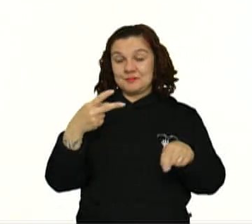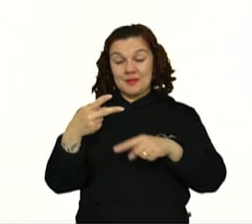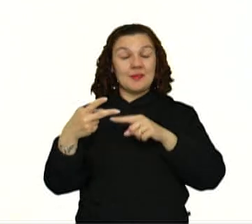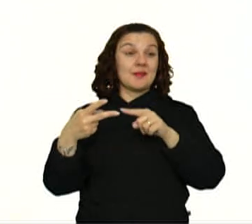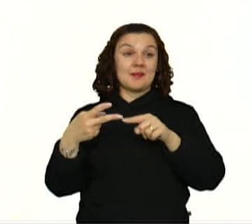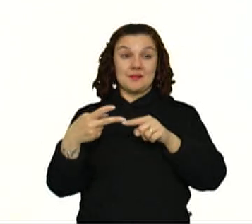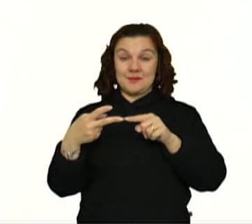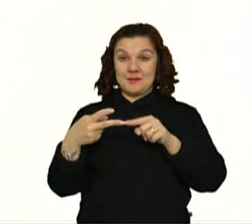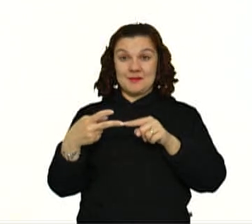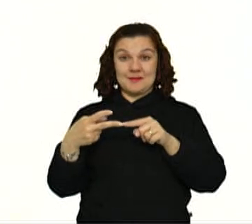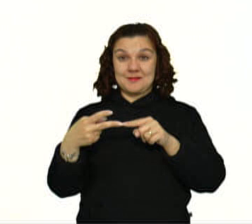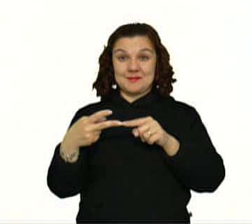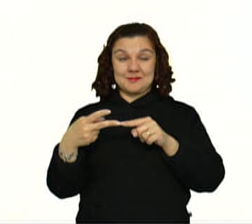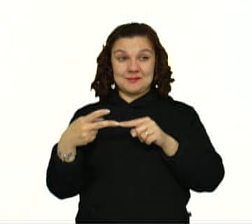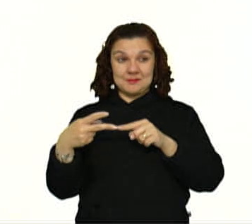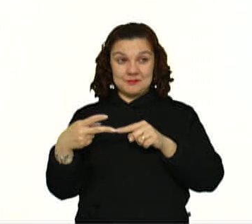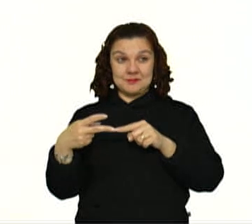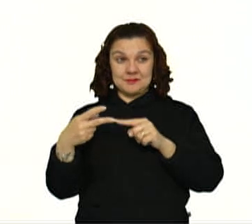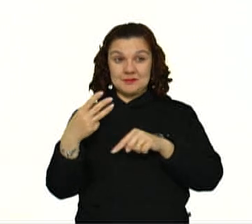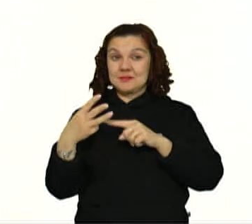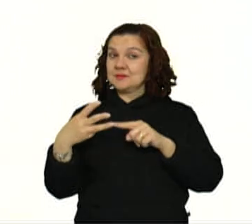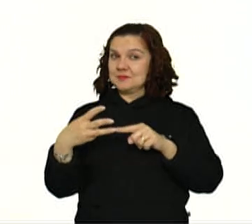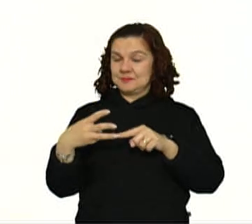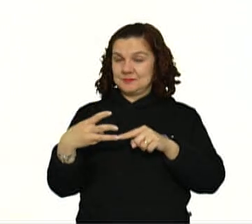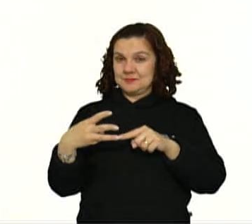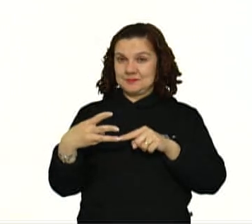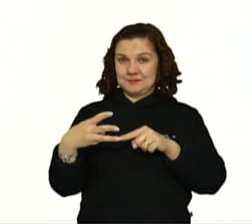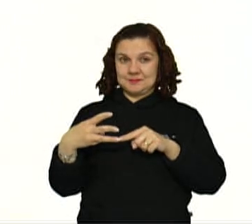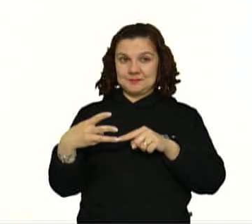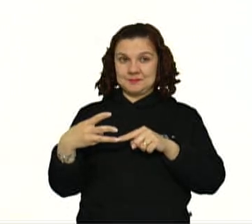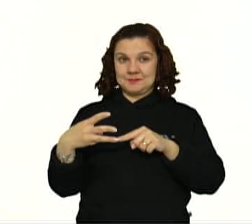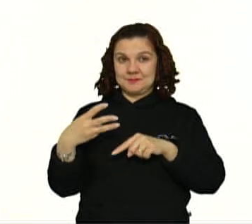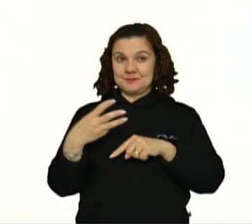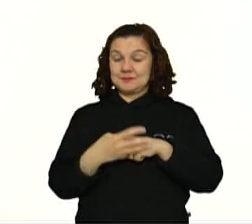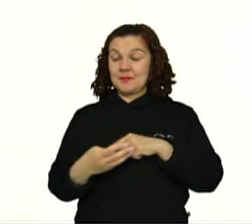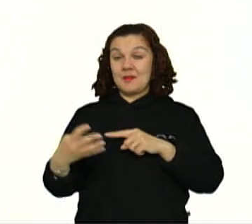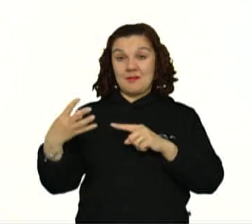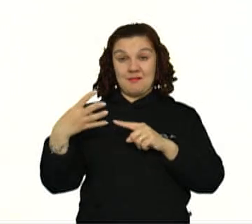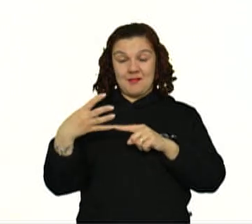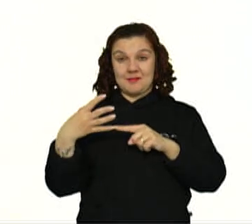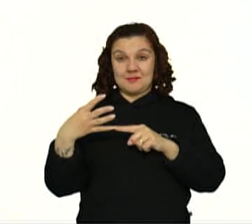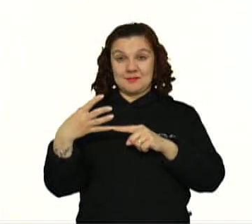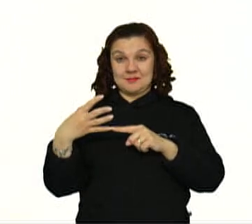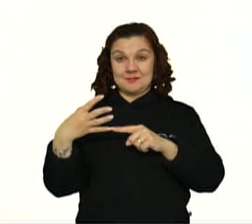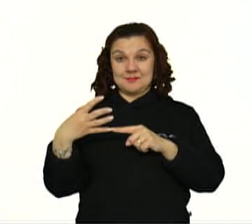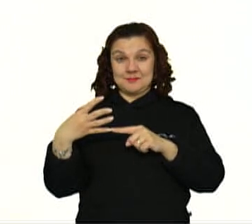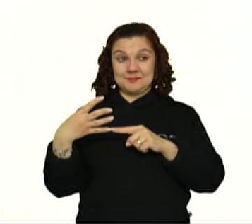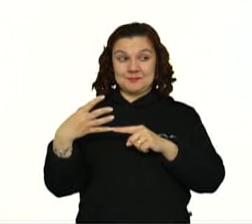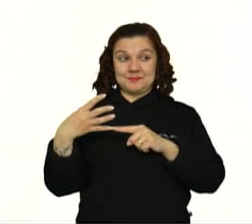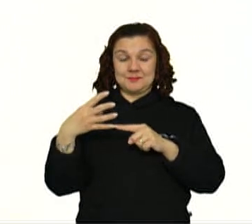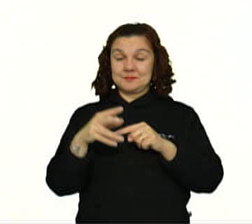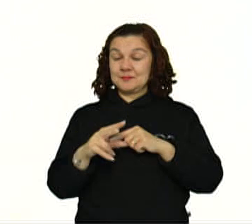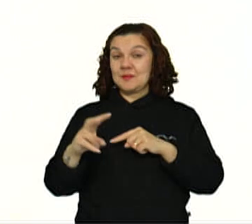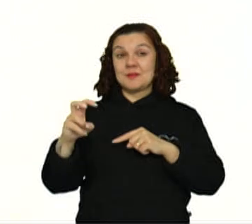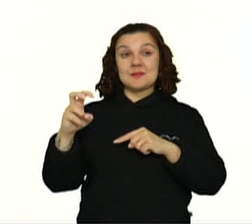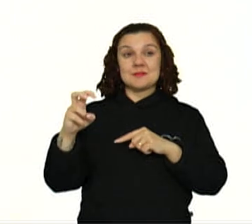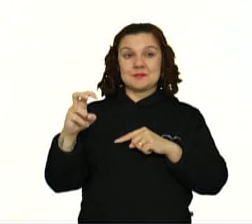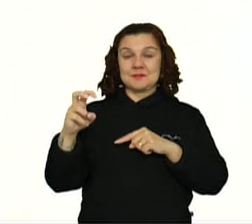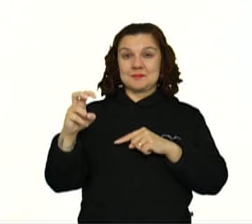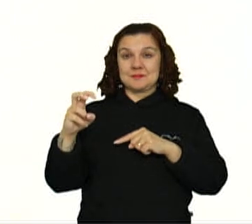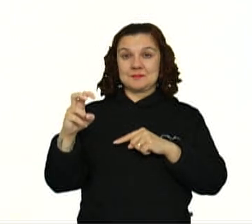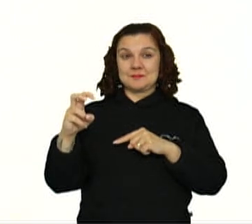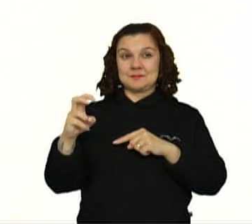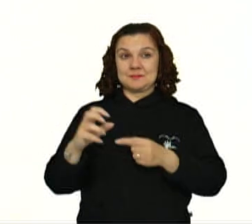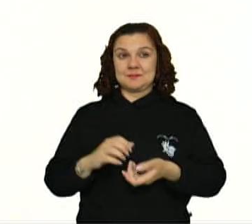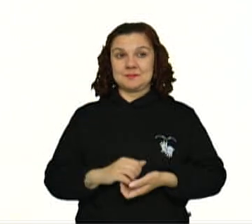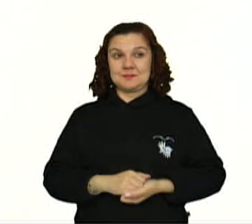composto, 2 para sujeito oculto, 3 para oração sem sujeito, 4 para sujeito simples e